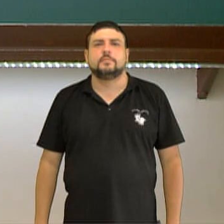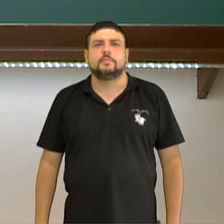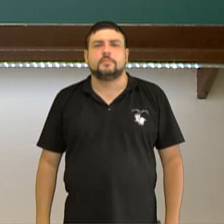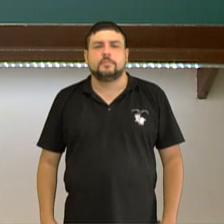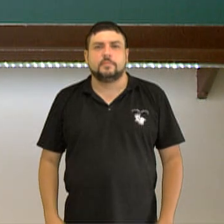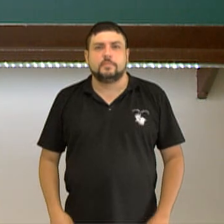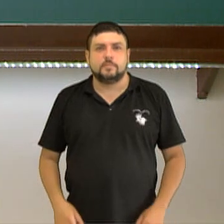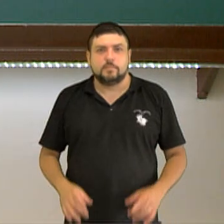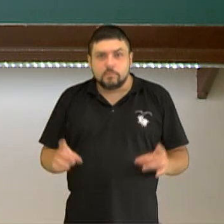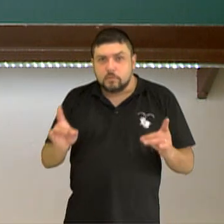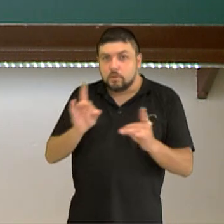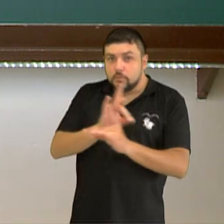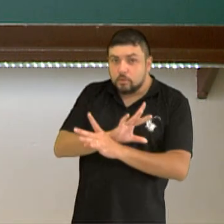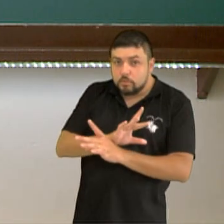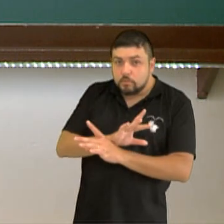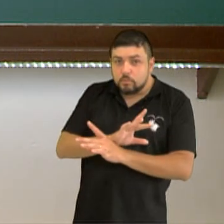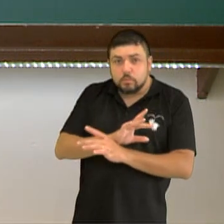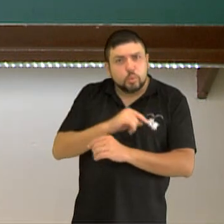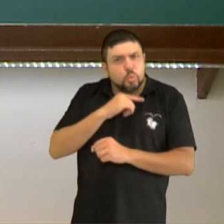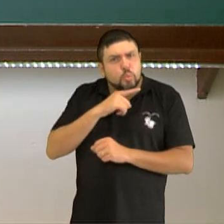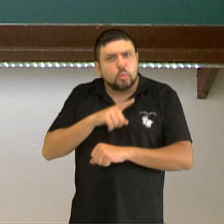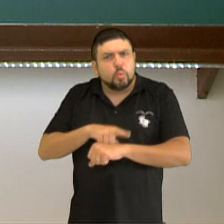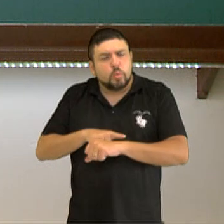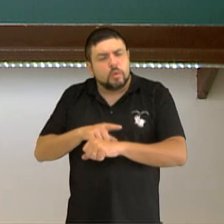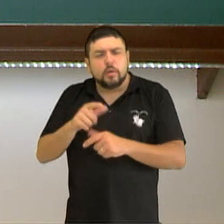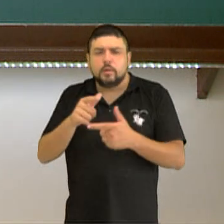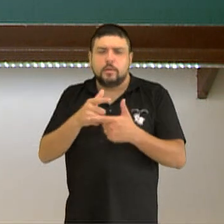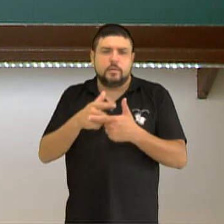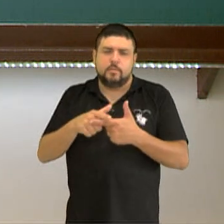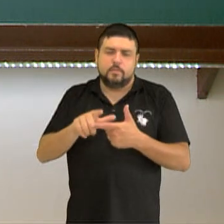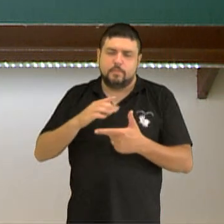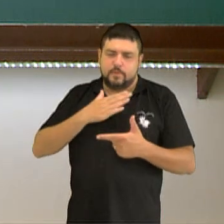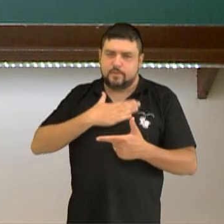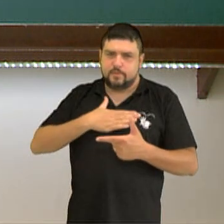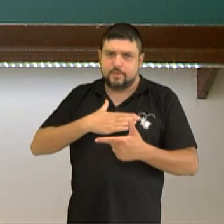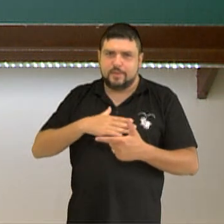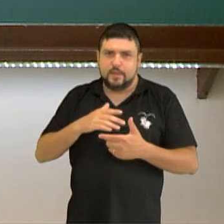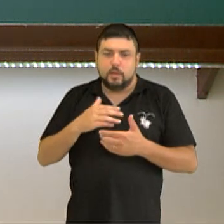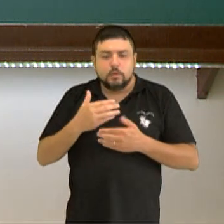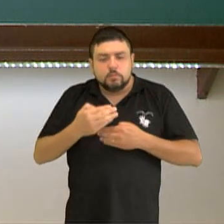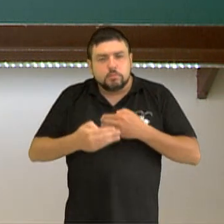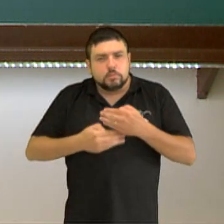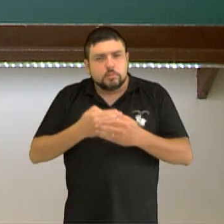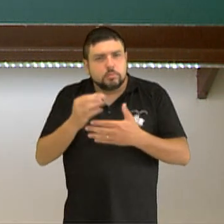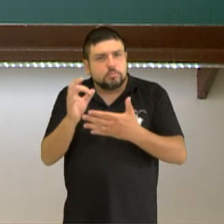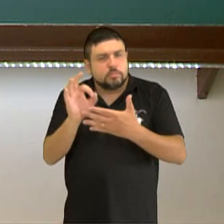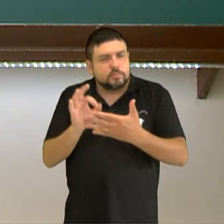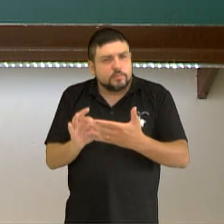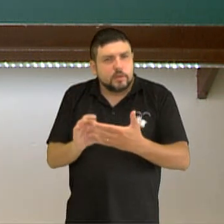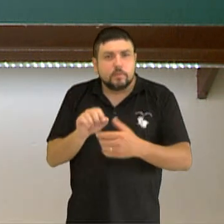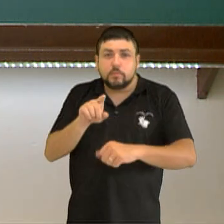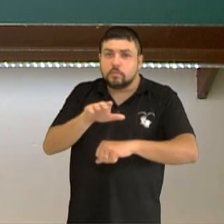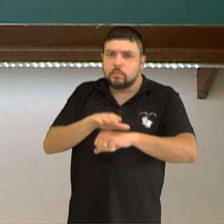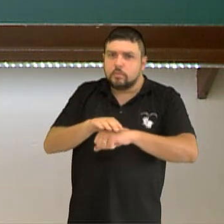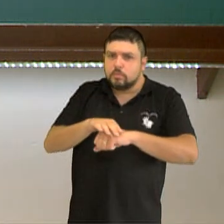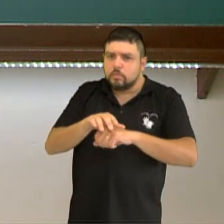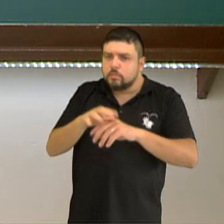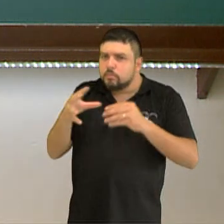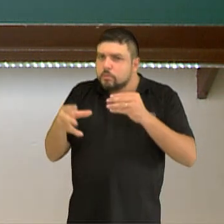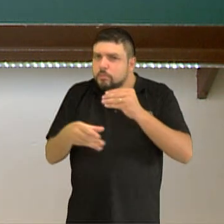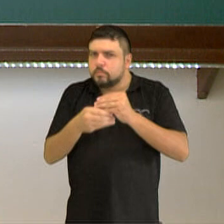Deu tempo de terminar? Se não deu, não tem problema. Conforme a gente for fazendo a correção, você completa a resolução do teu exercício, tá